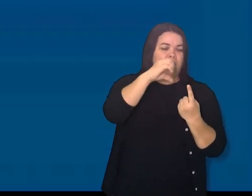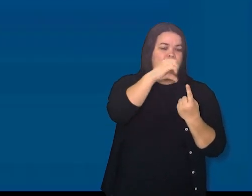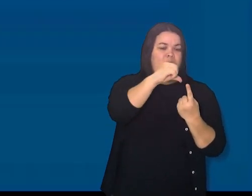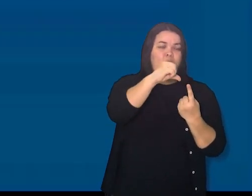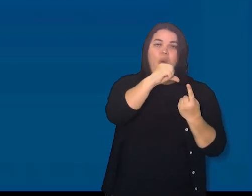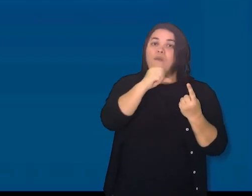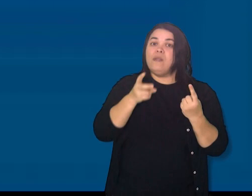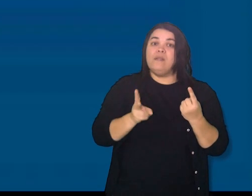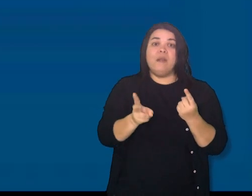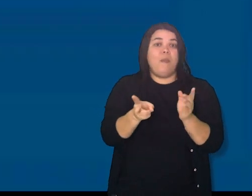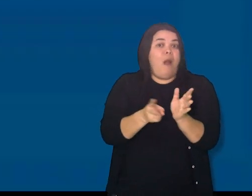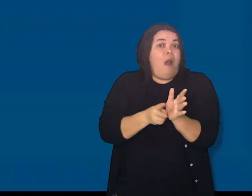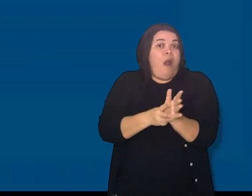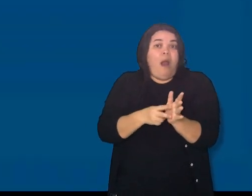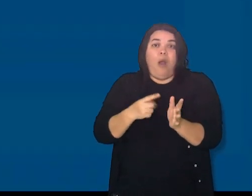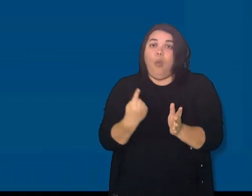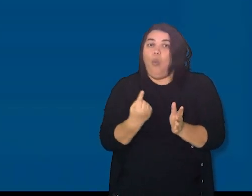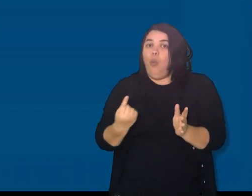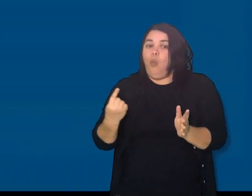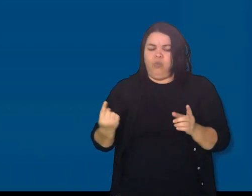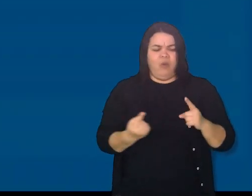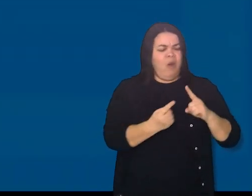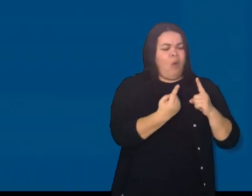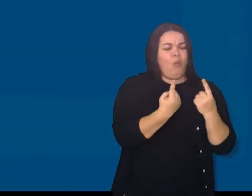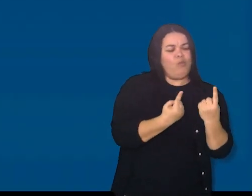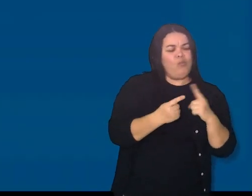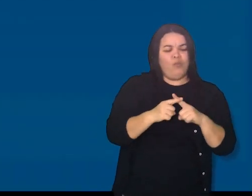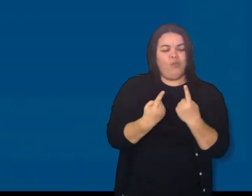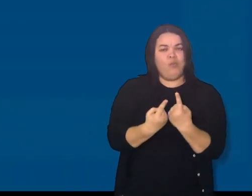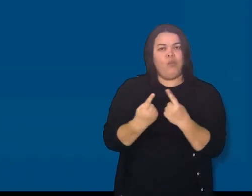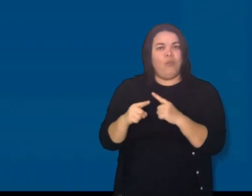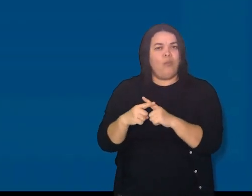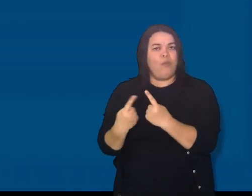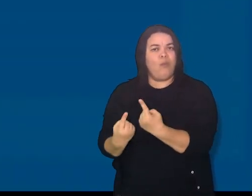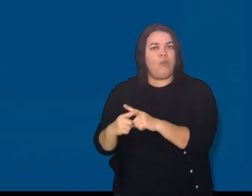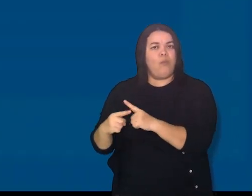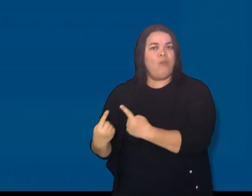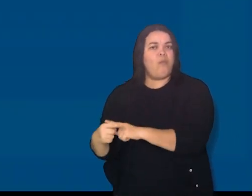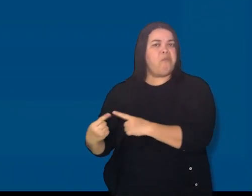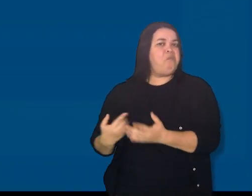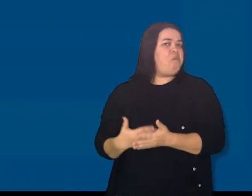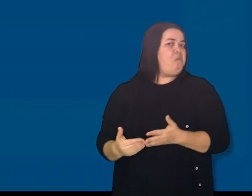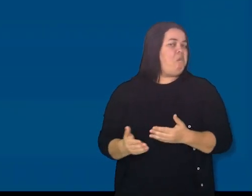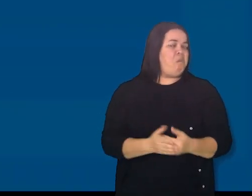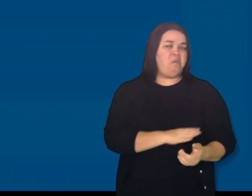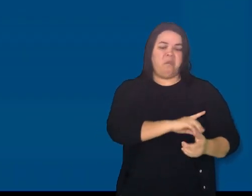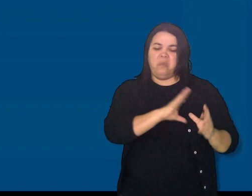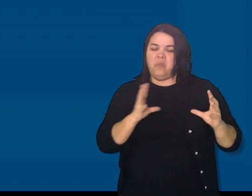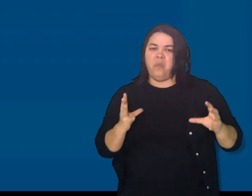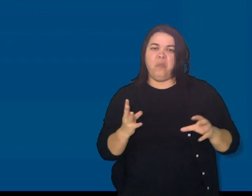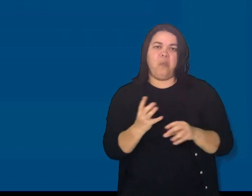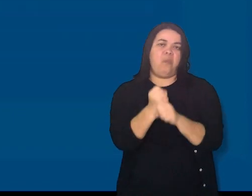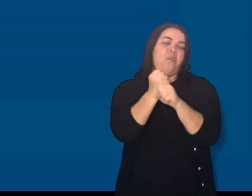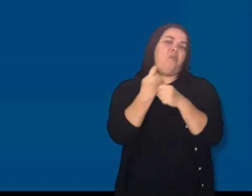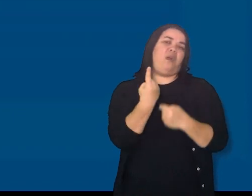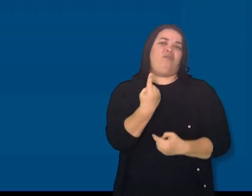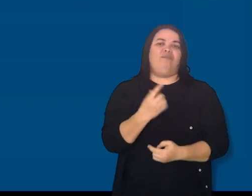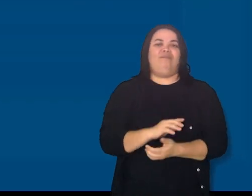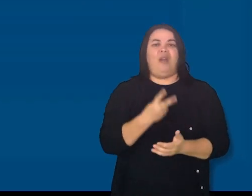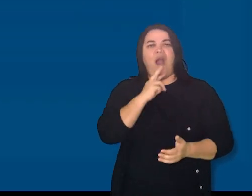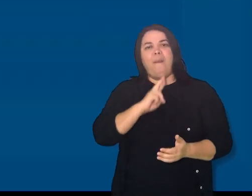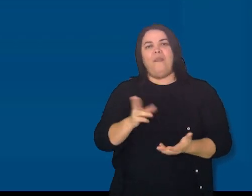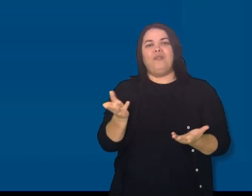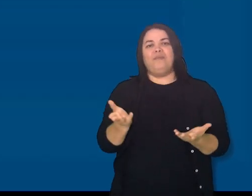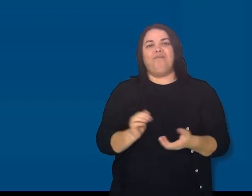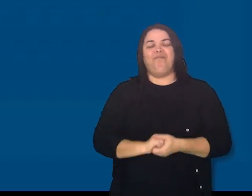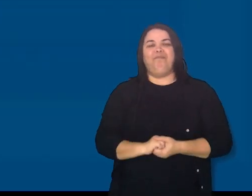multiplicação. Isso aí é até fácil de se entender, porque eu vou ter 1 vezes 1, vezes 1, vezes 1, vezes 1, vezes 1, vezes 1. E multiplicando tudo